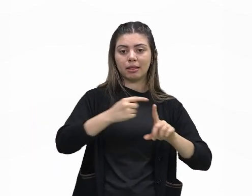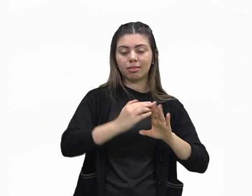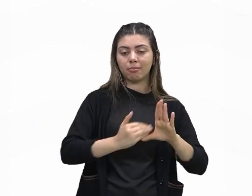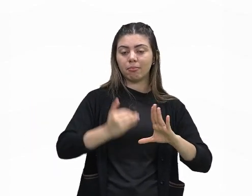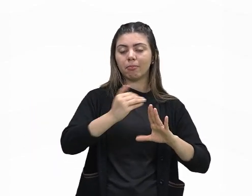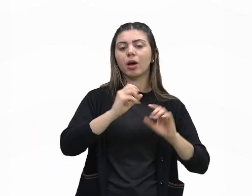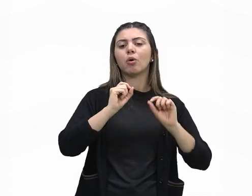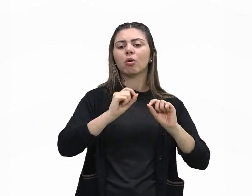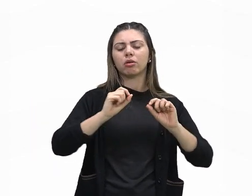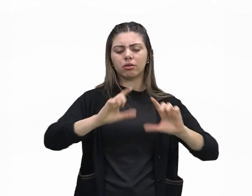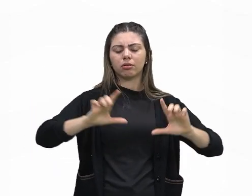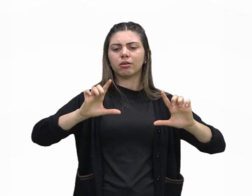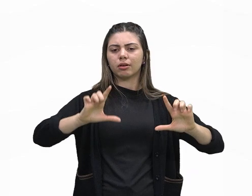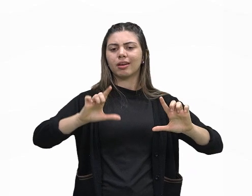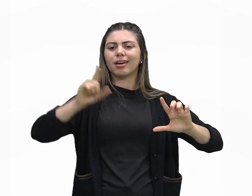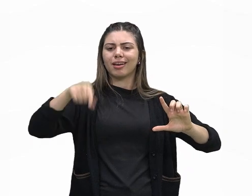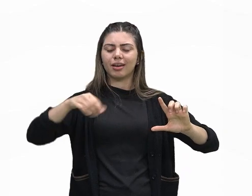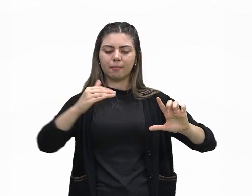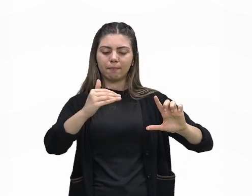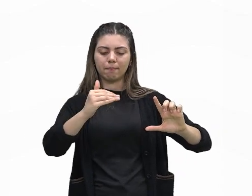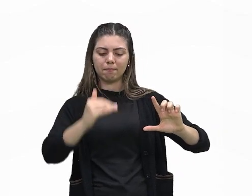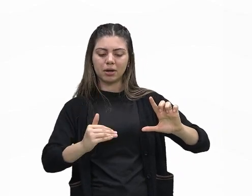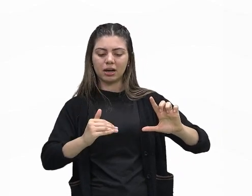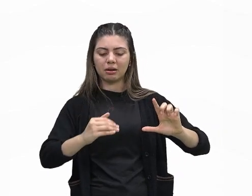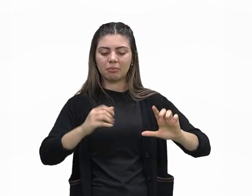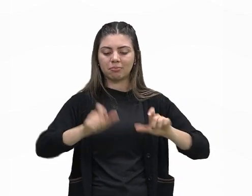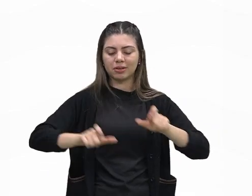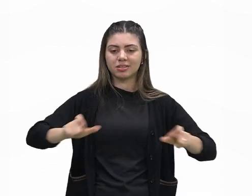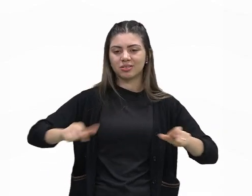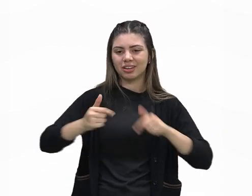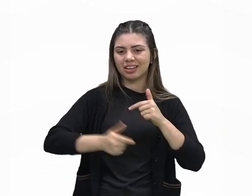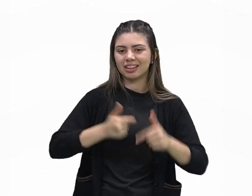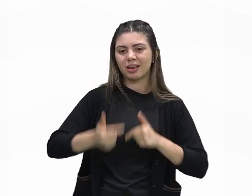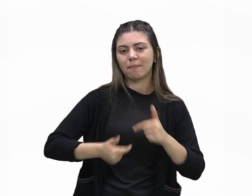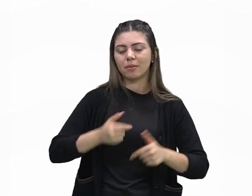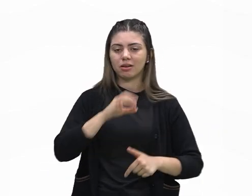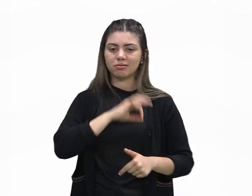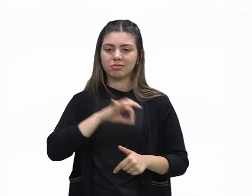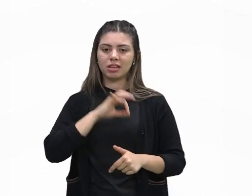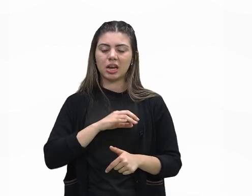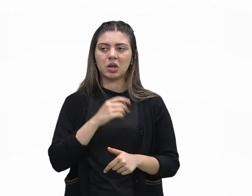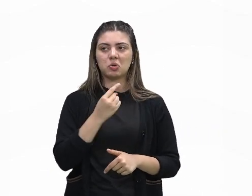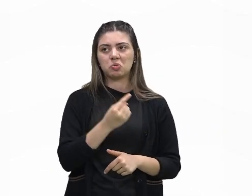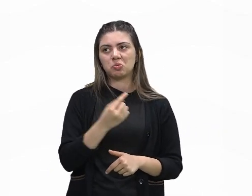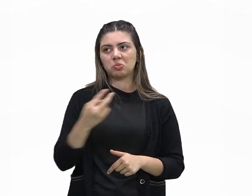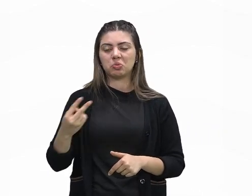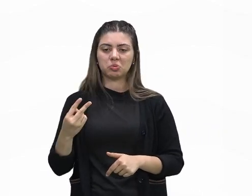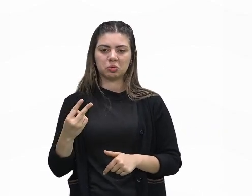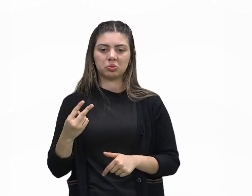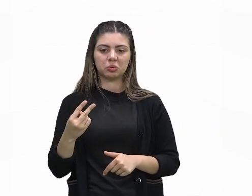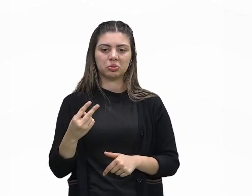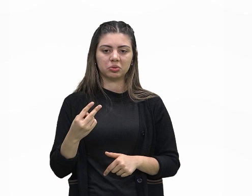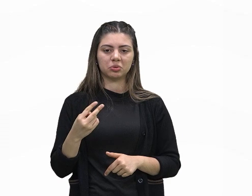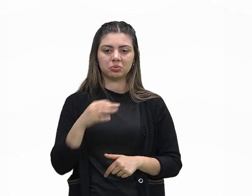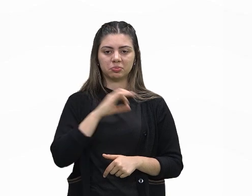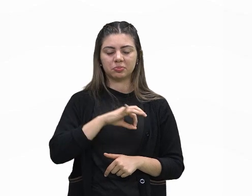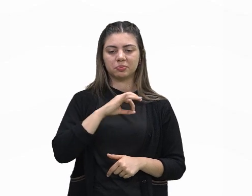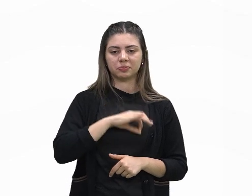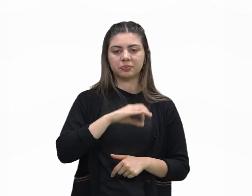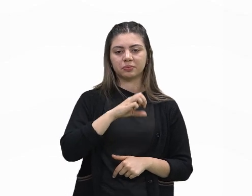pirâmide, são trabalhadores que trabalham ali ganhando salários, 1 ou 2 salários mínimos.